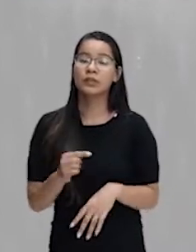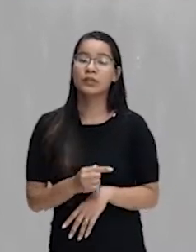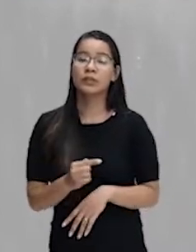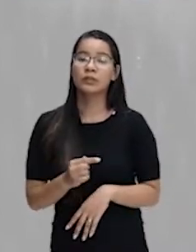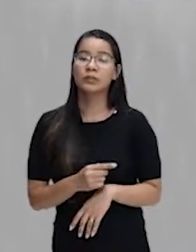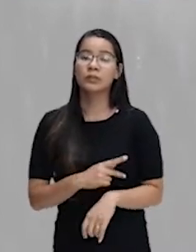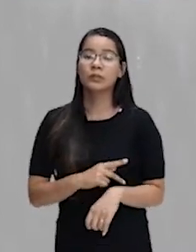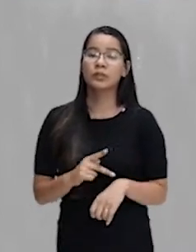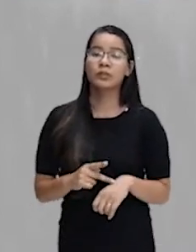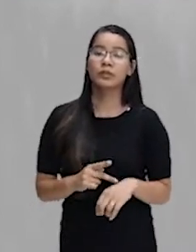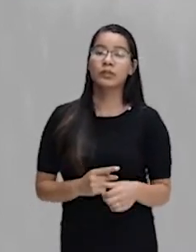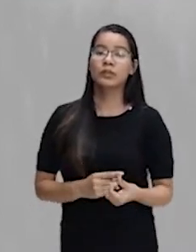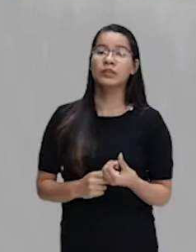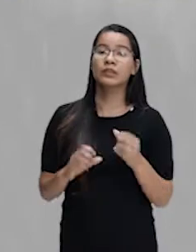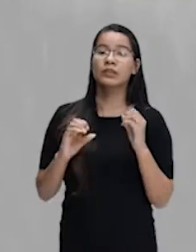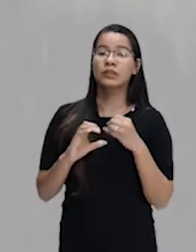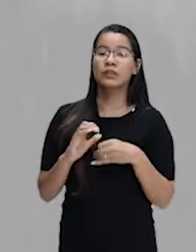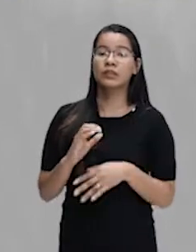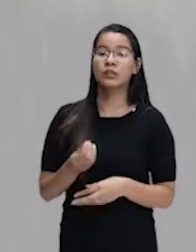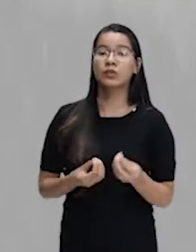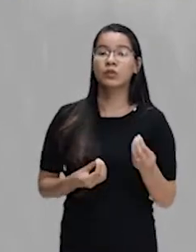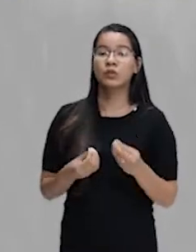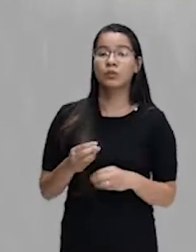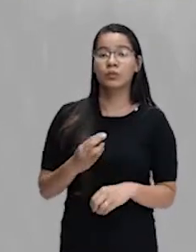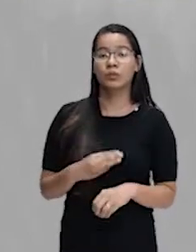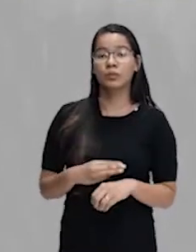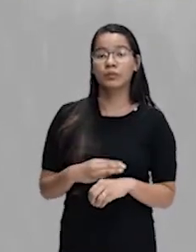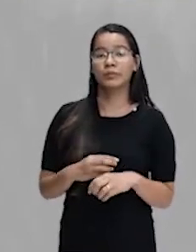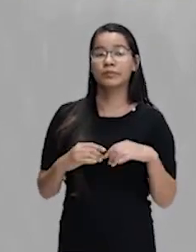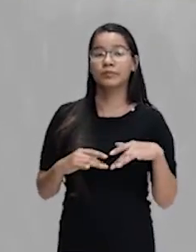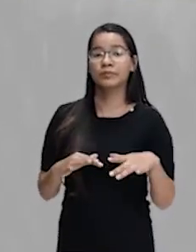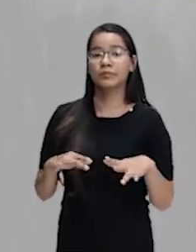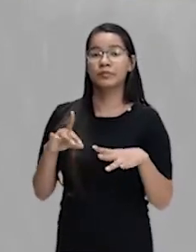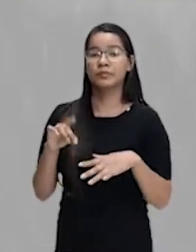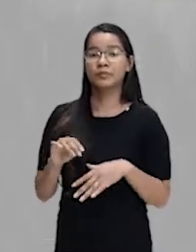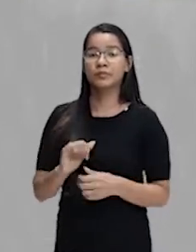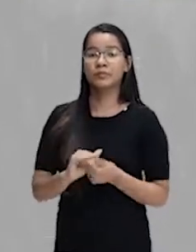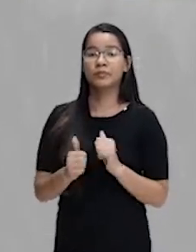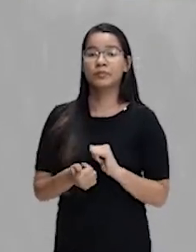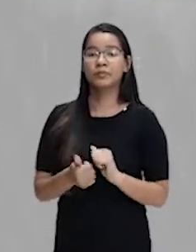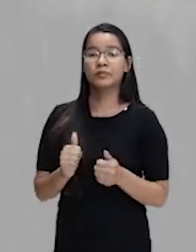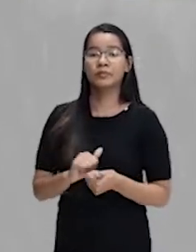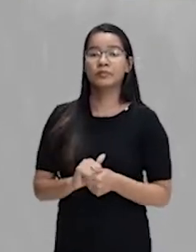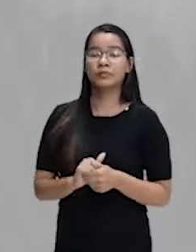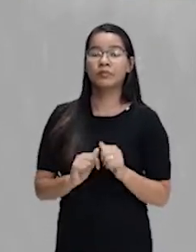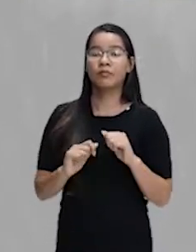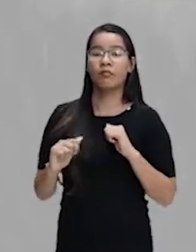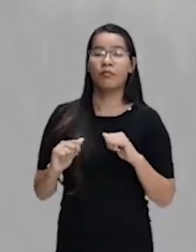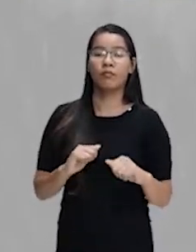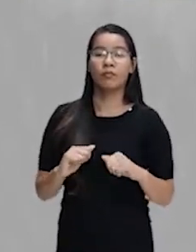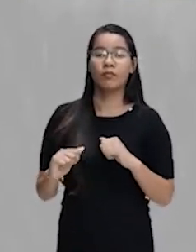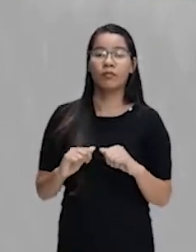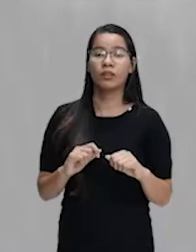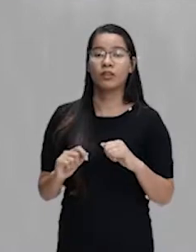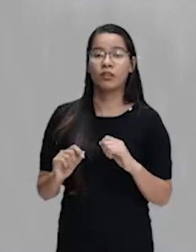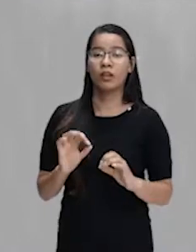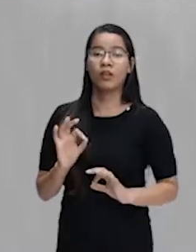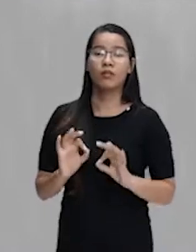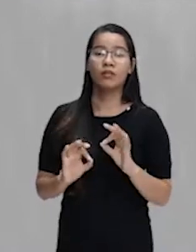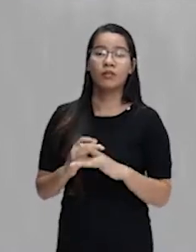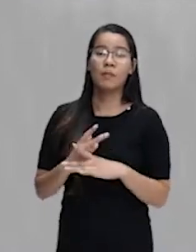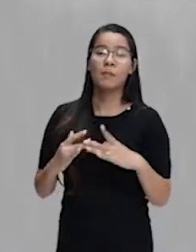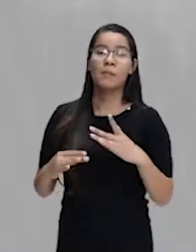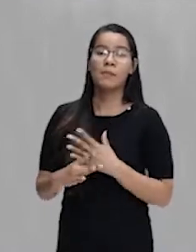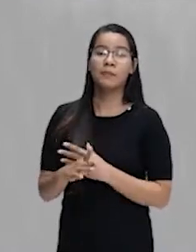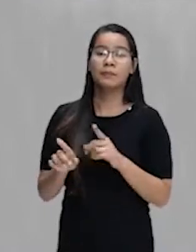seja caracterizado como momento de expansão, é a rearticulação das atividades urbanas e comerciais.